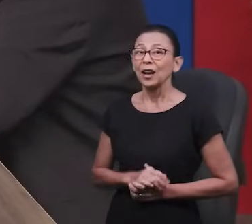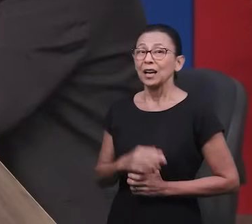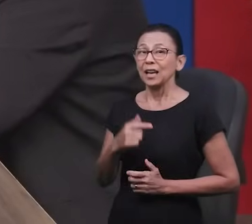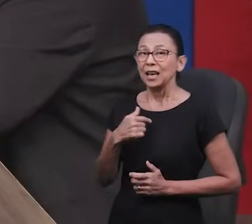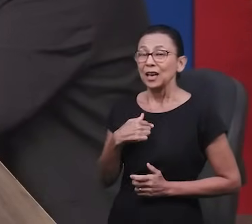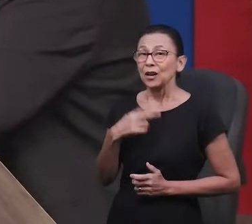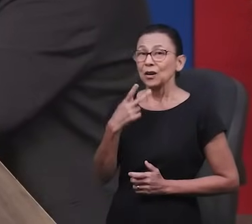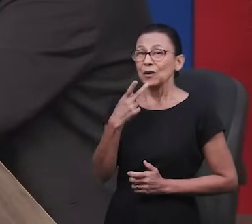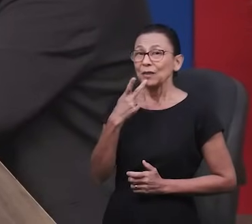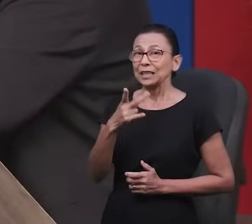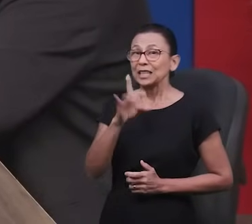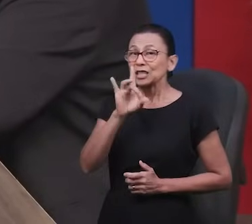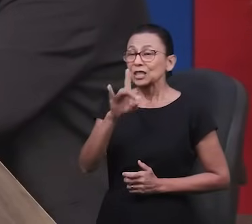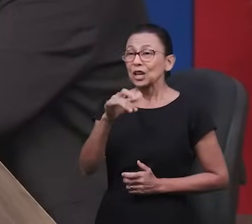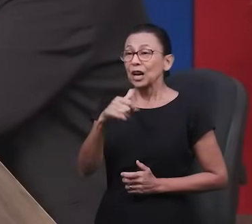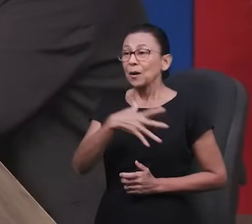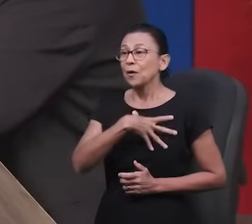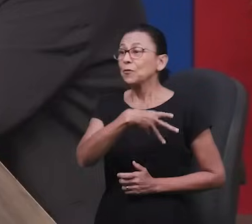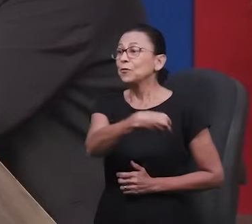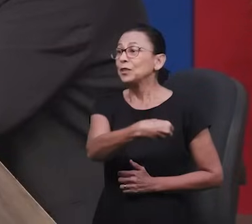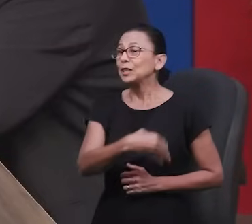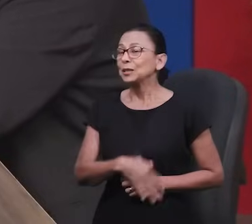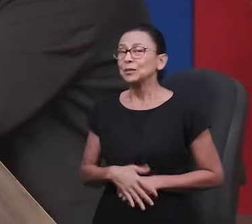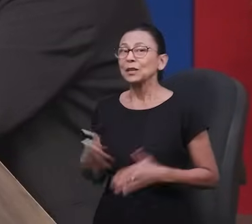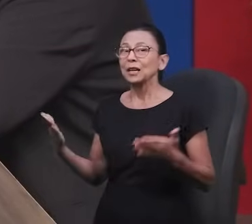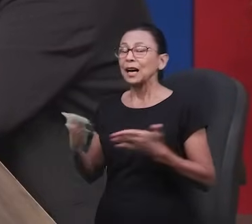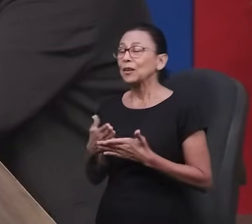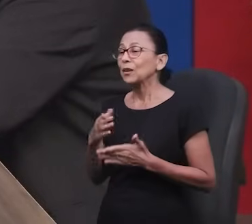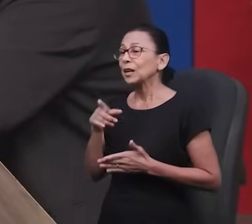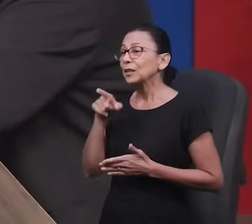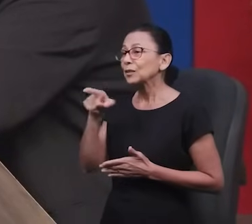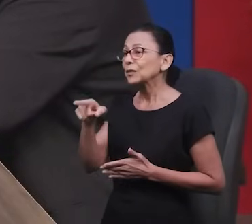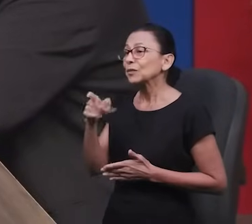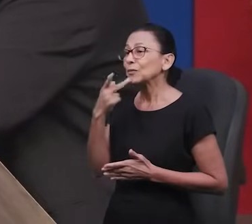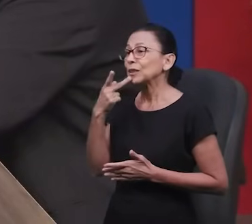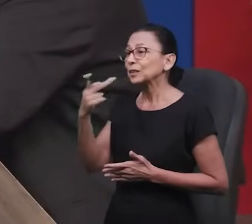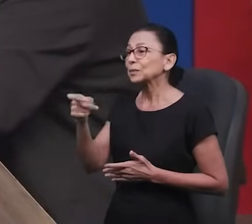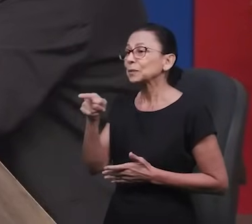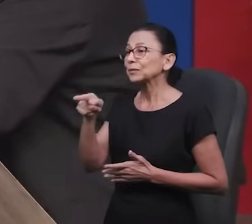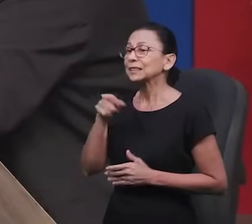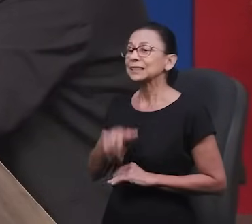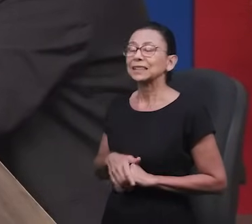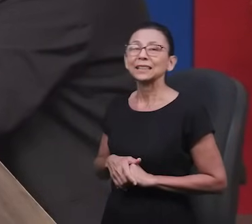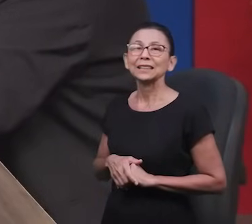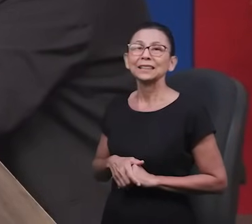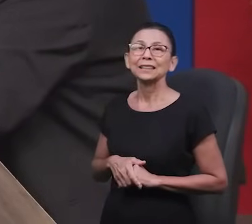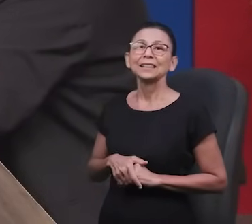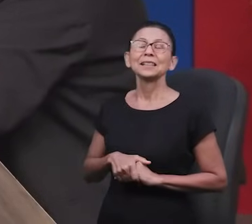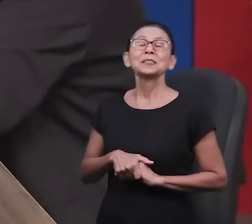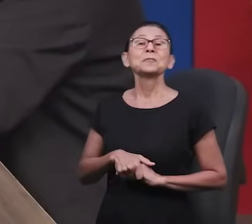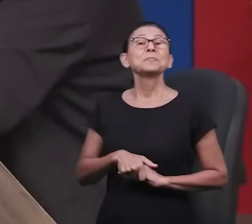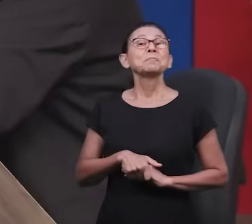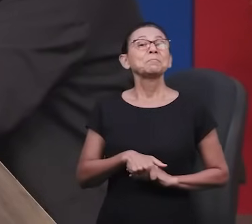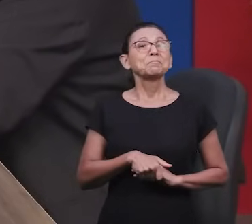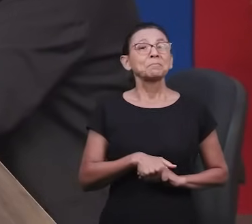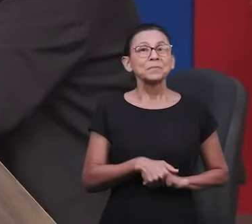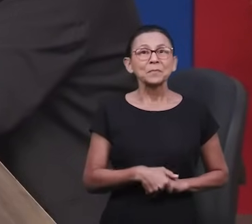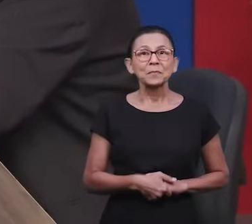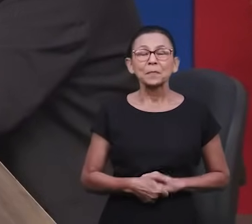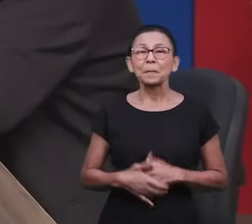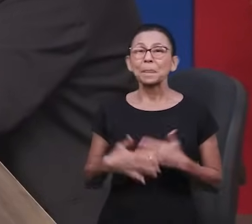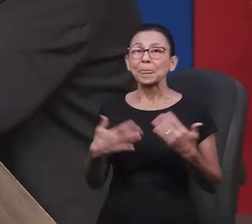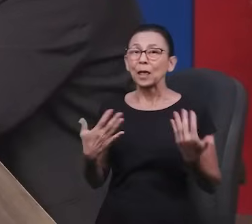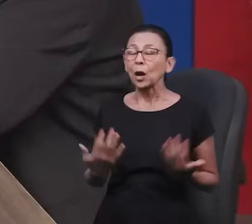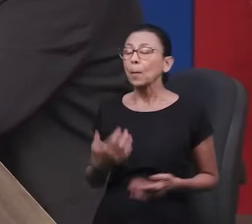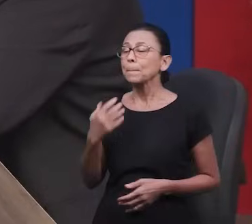o próximo a saber está sendo o senhor. Ninguém mais, porque foi aí que eu, durante todo